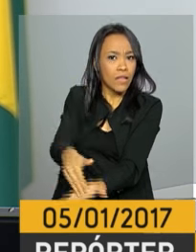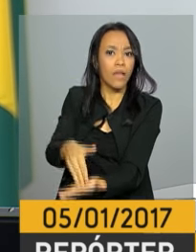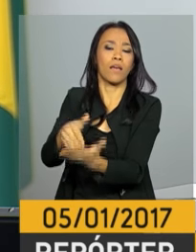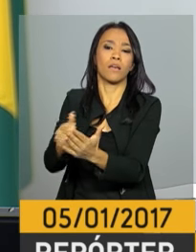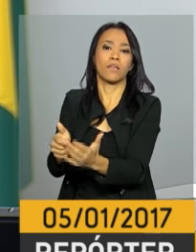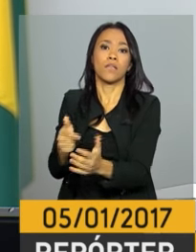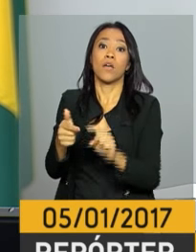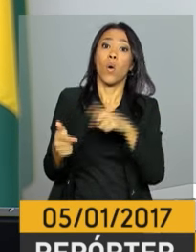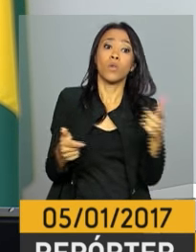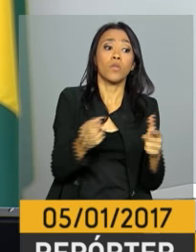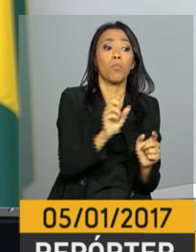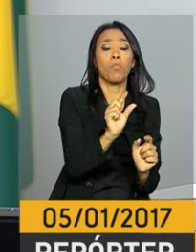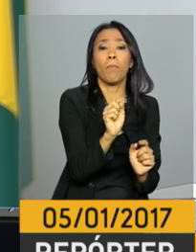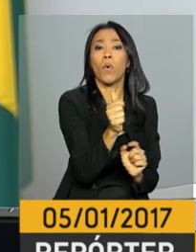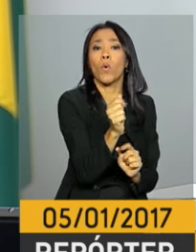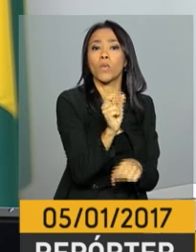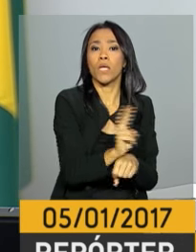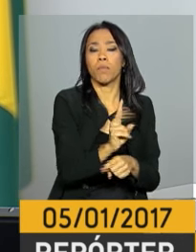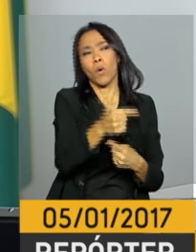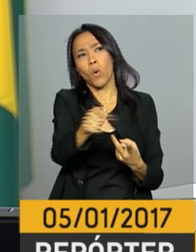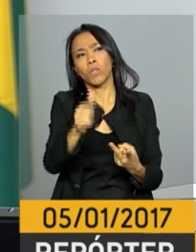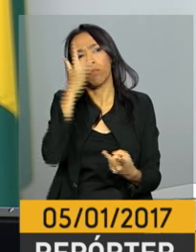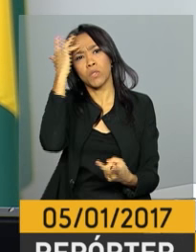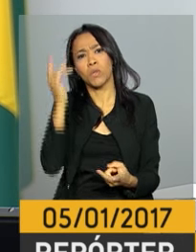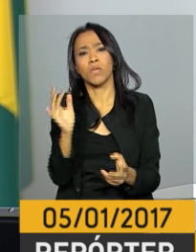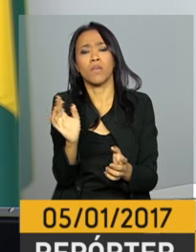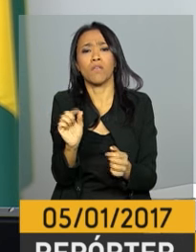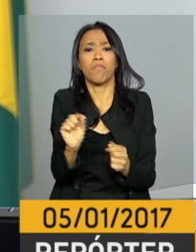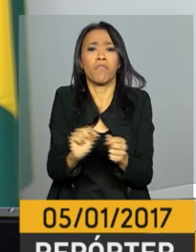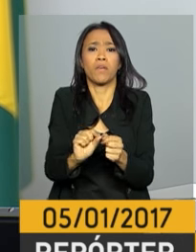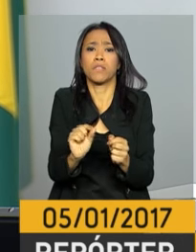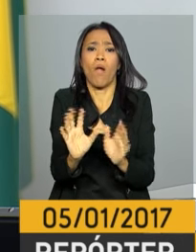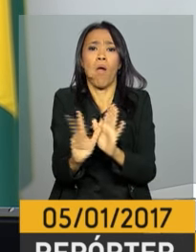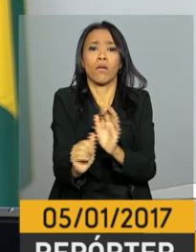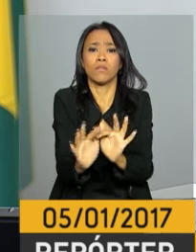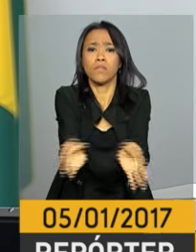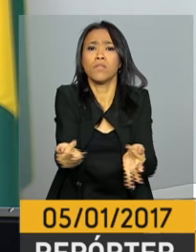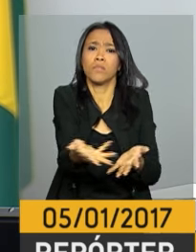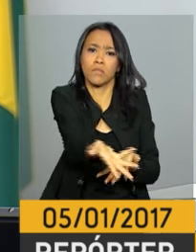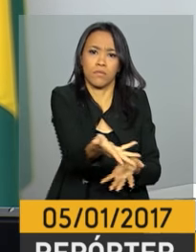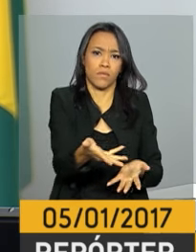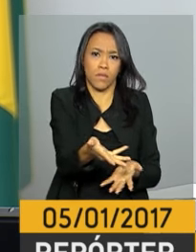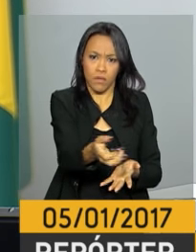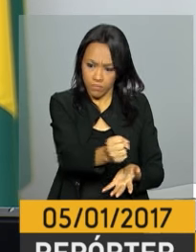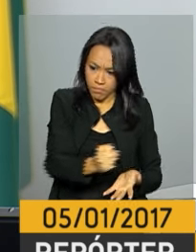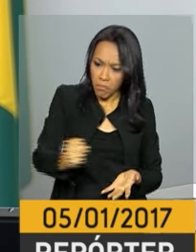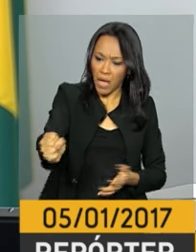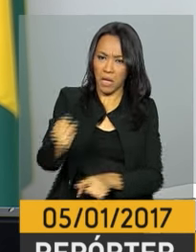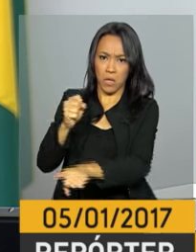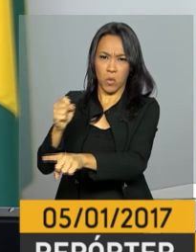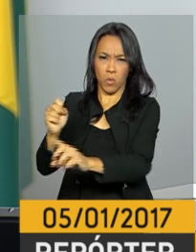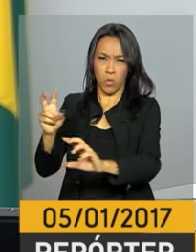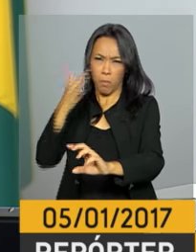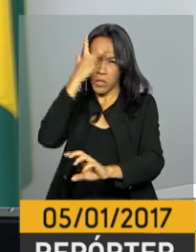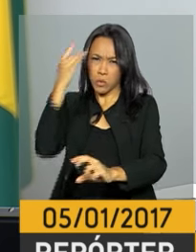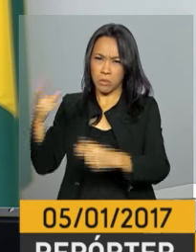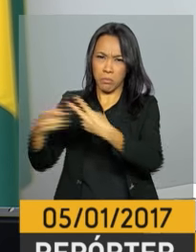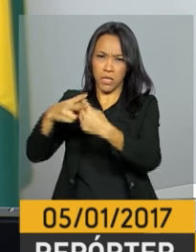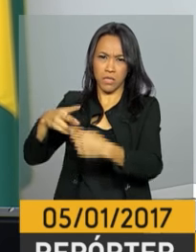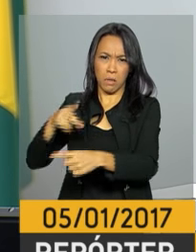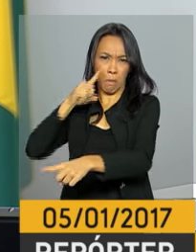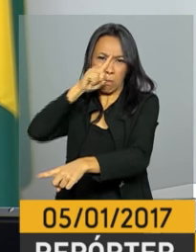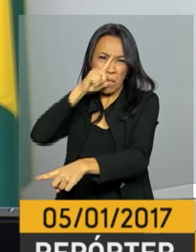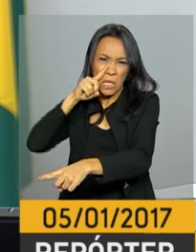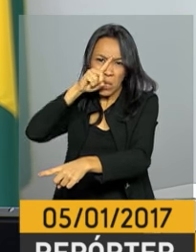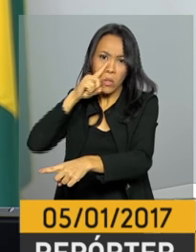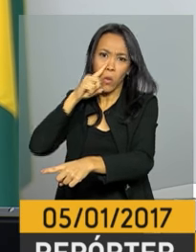praticantes de delitos de menor potencial ofensivo não deveriam ficar nos estabelecimentos daqueles que praticam